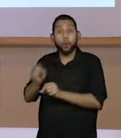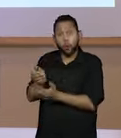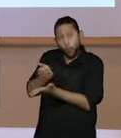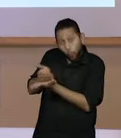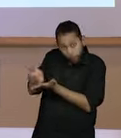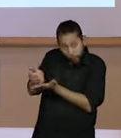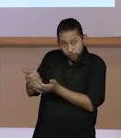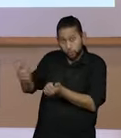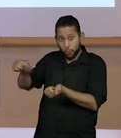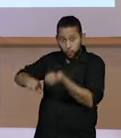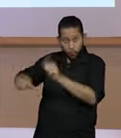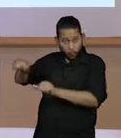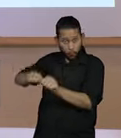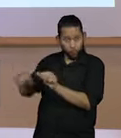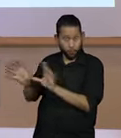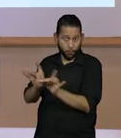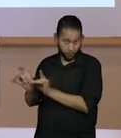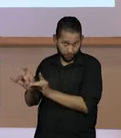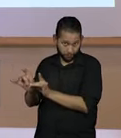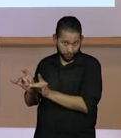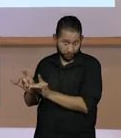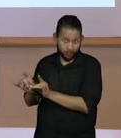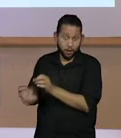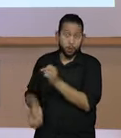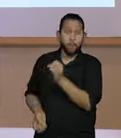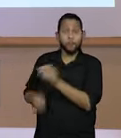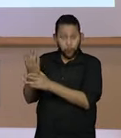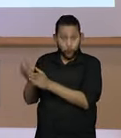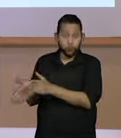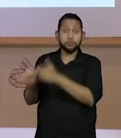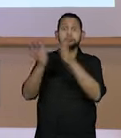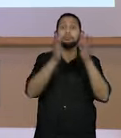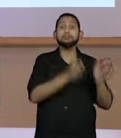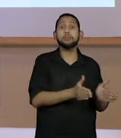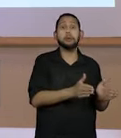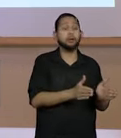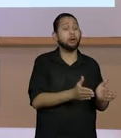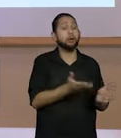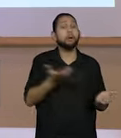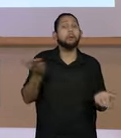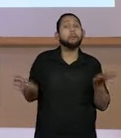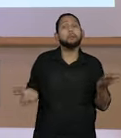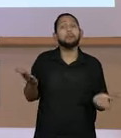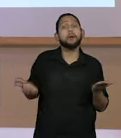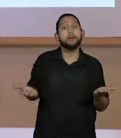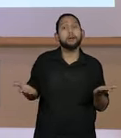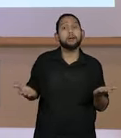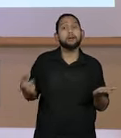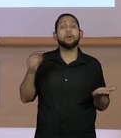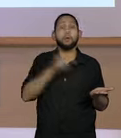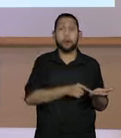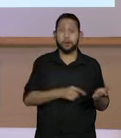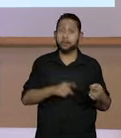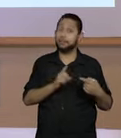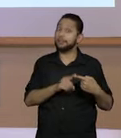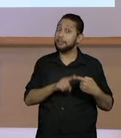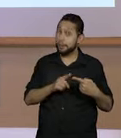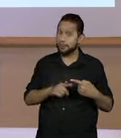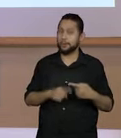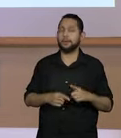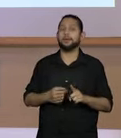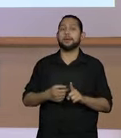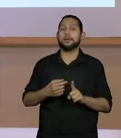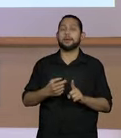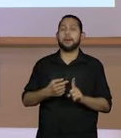a ordem? Primeiro metal, depois ametal, depois carbono, hidrogênio